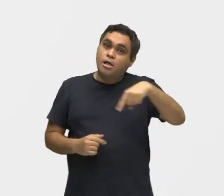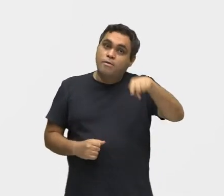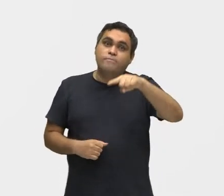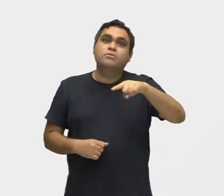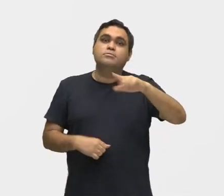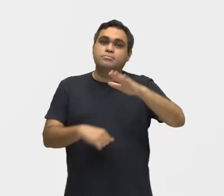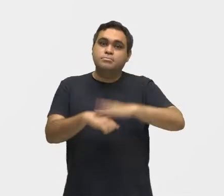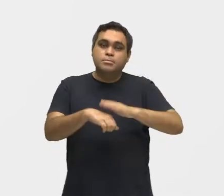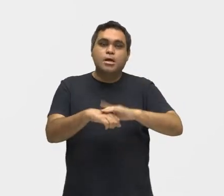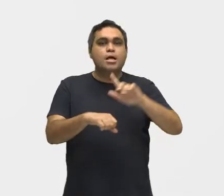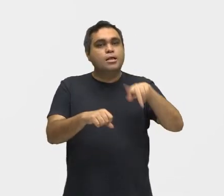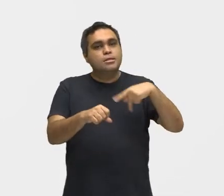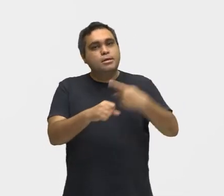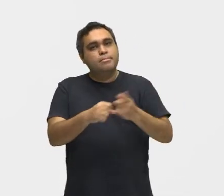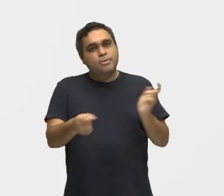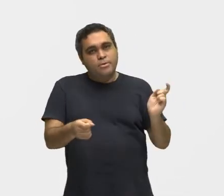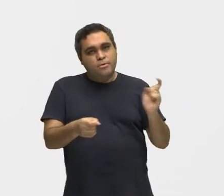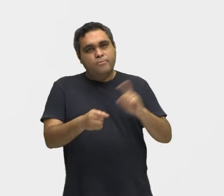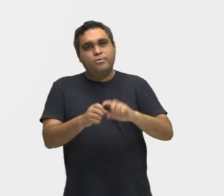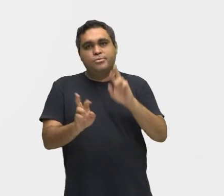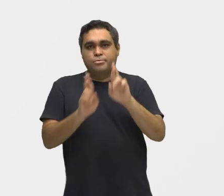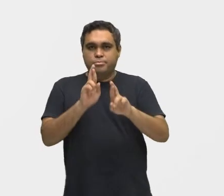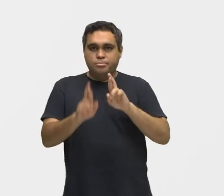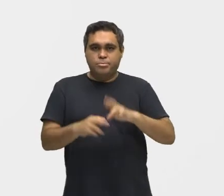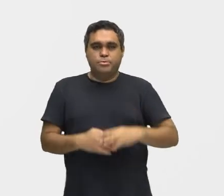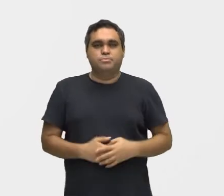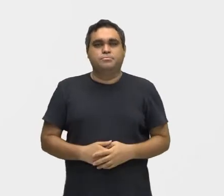vocês, tá bom? Daqui a pouquinho a gente volta.